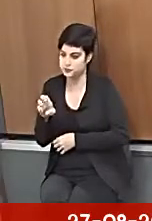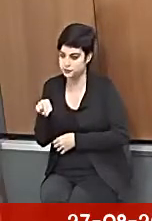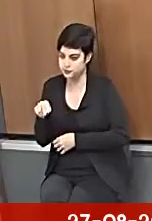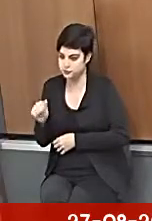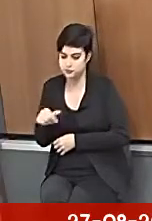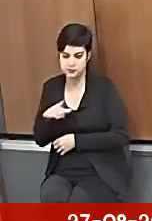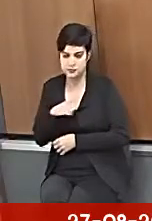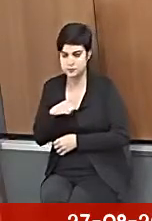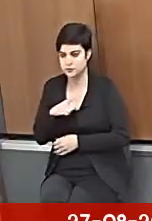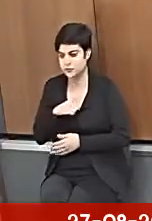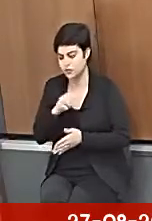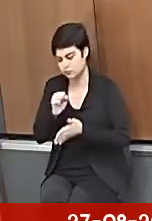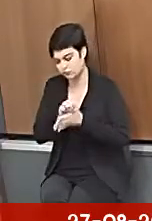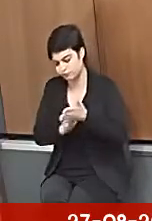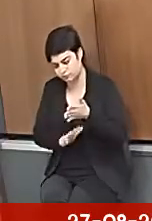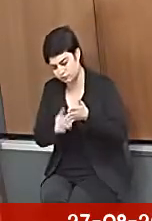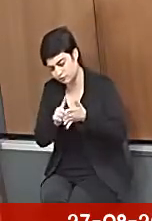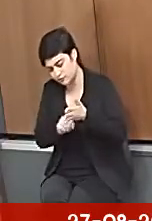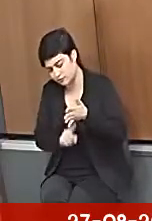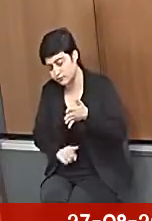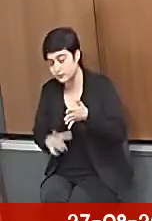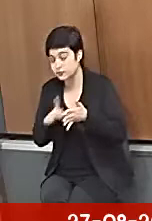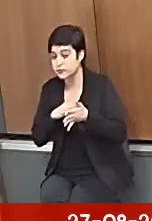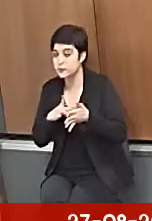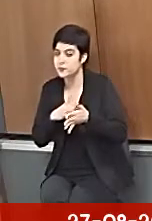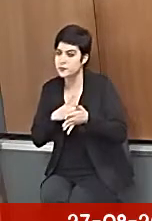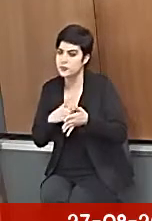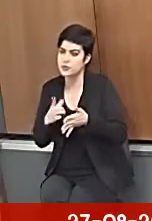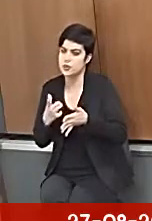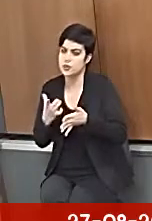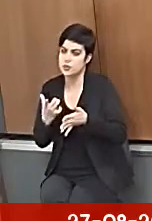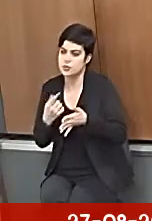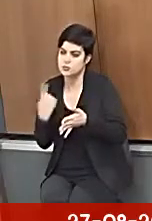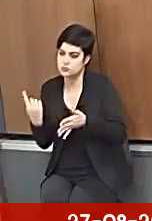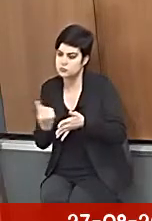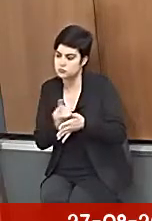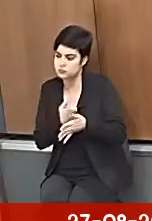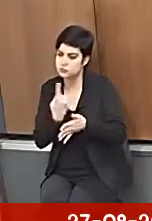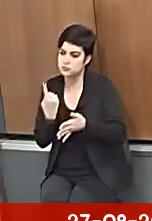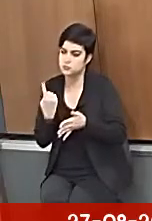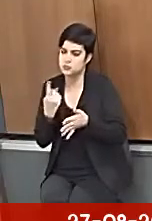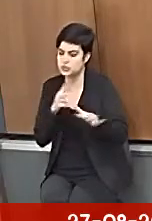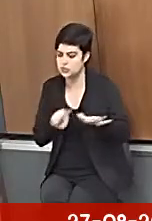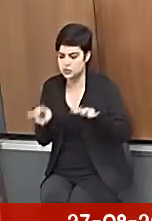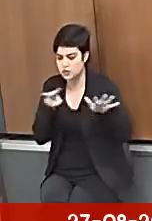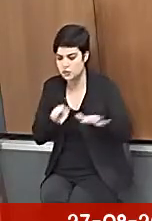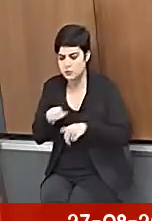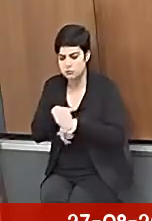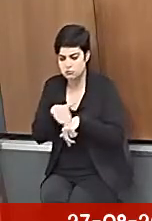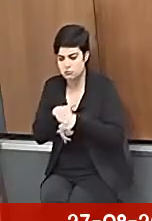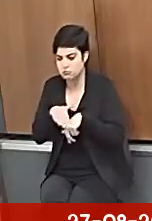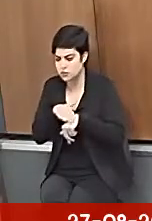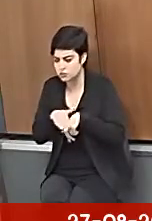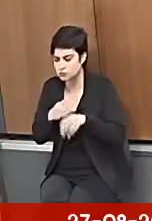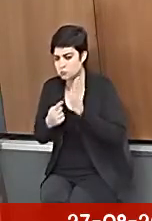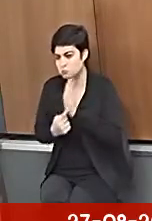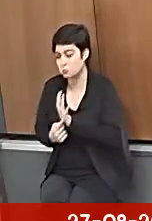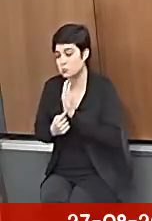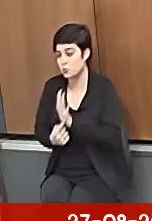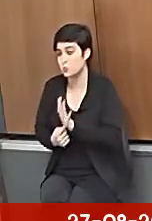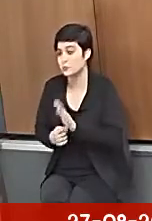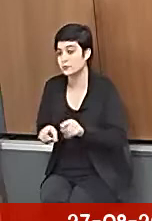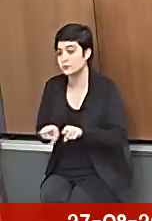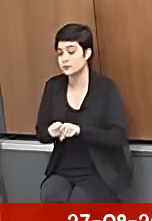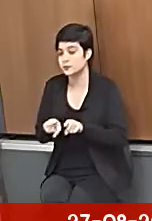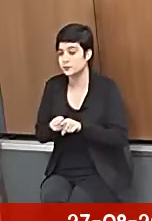técnicos de é coisas que foram levantadas ao longo dessas últimas semanas até para mostrar